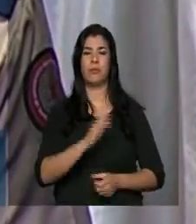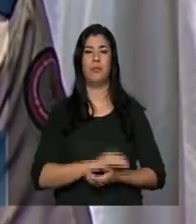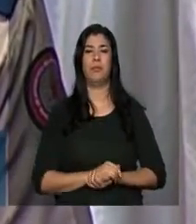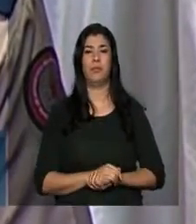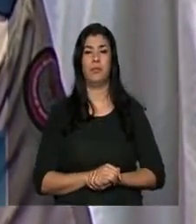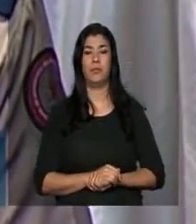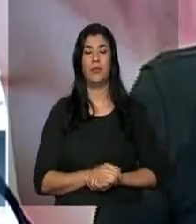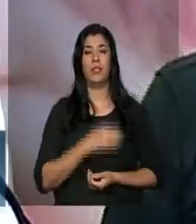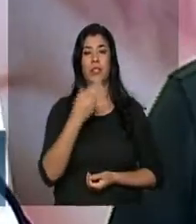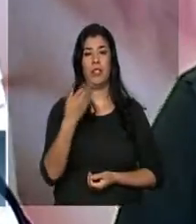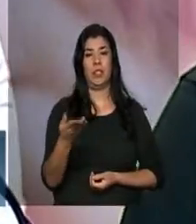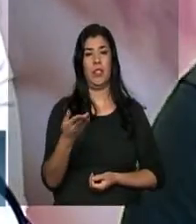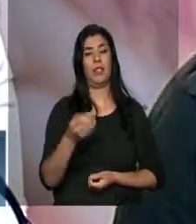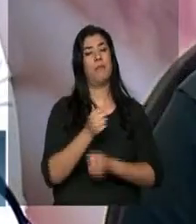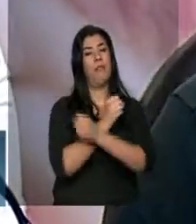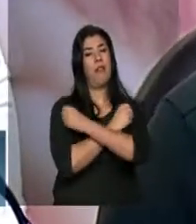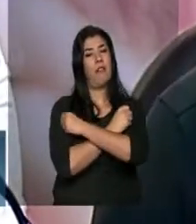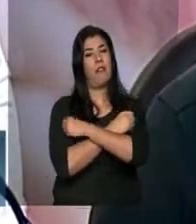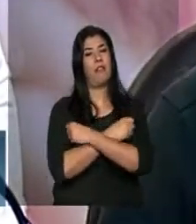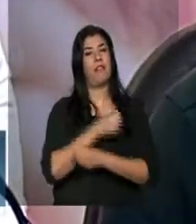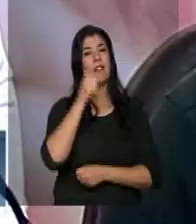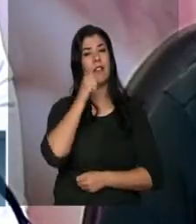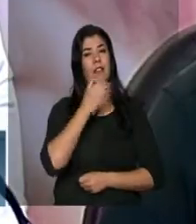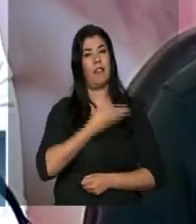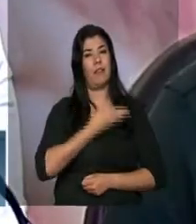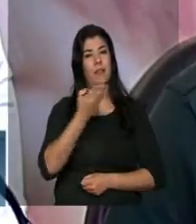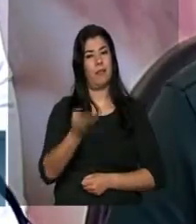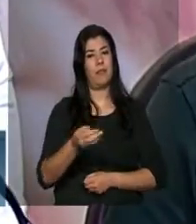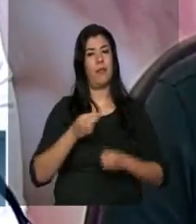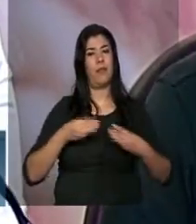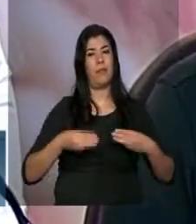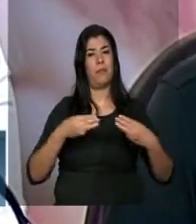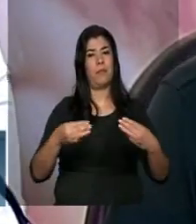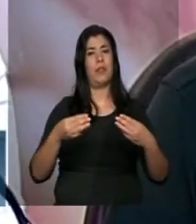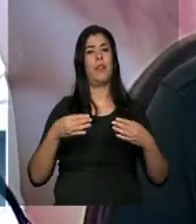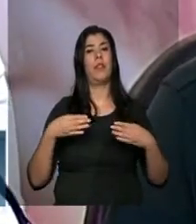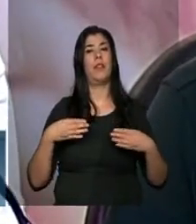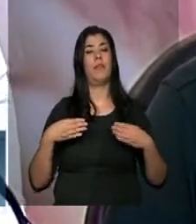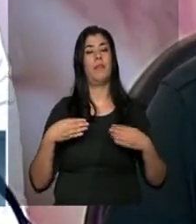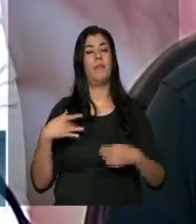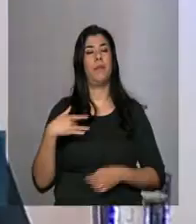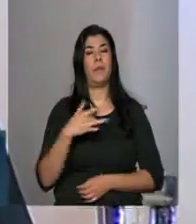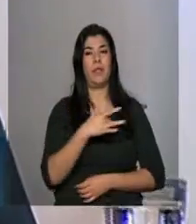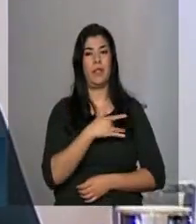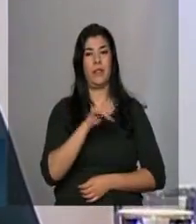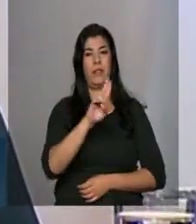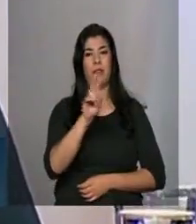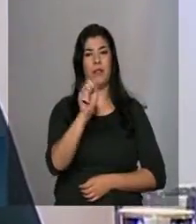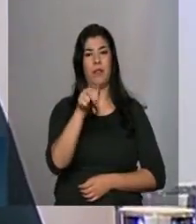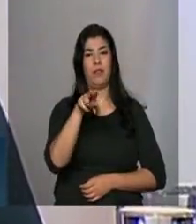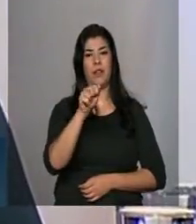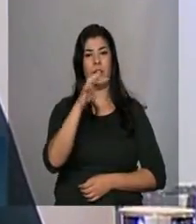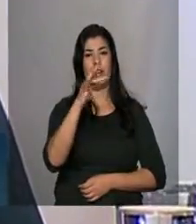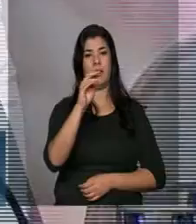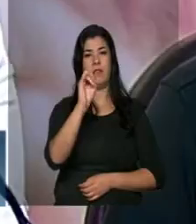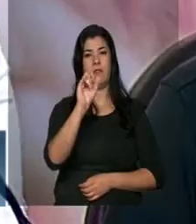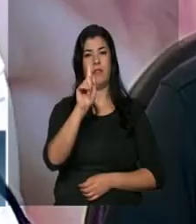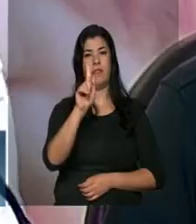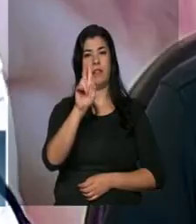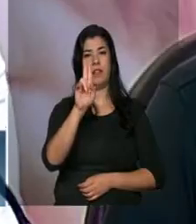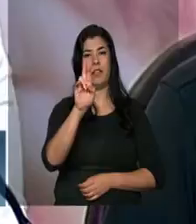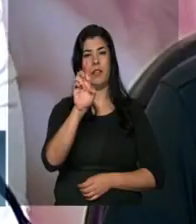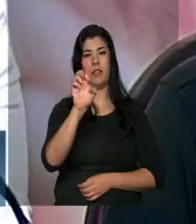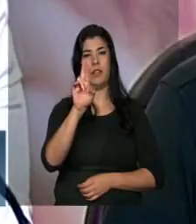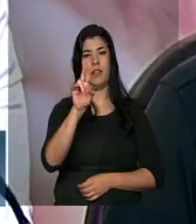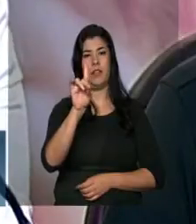Ana Figueiredo, a nossa querida companheira aqui do Ministério da Saúde, como secretária de Atenção à Saúde, o Carlos Maciel, diretor do